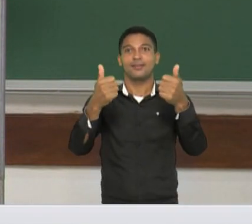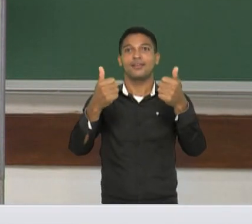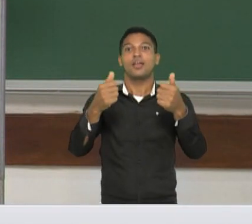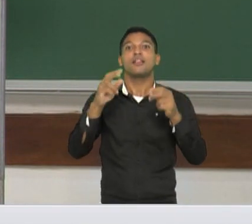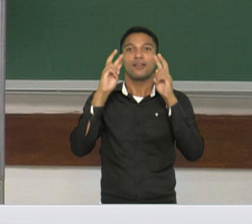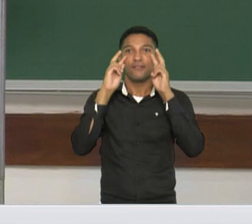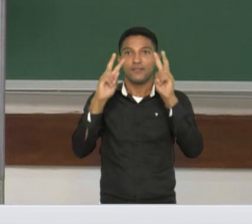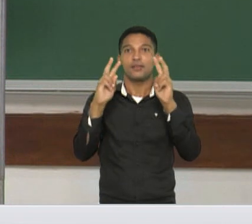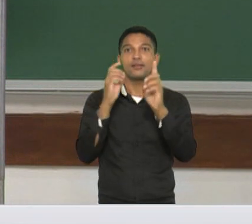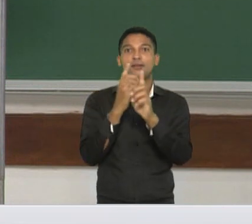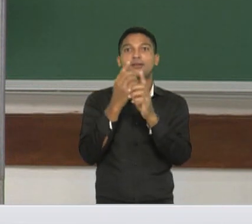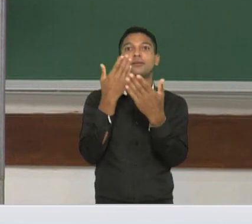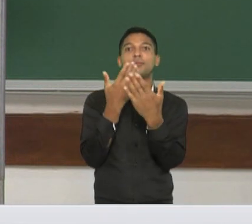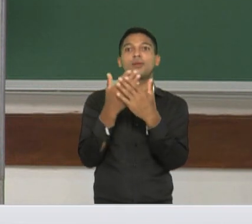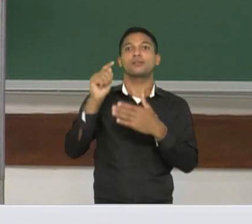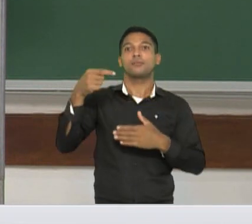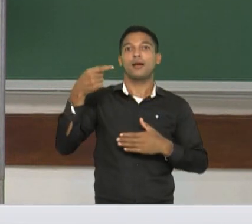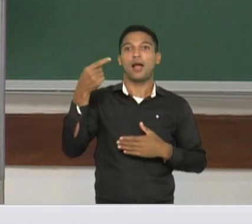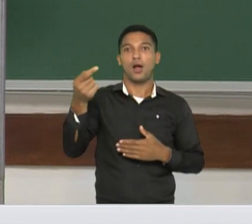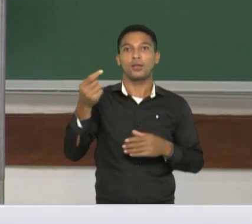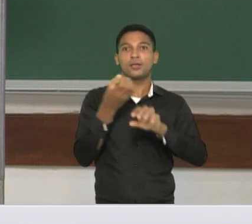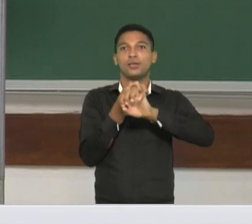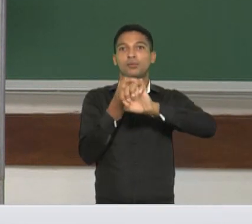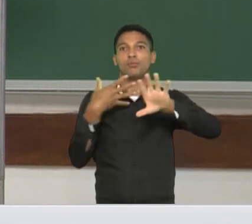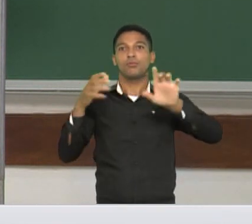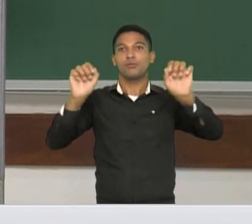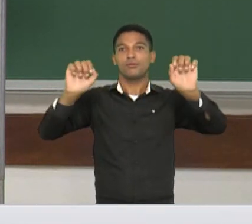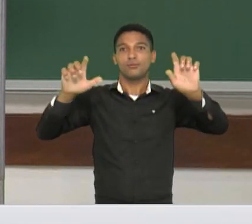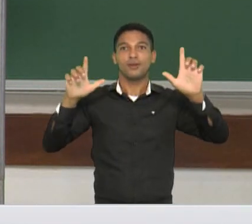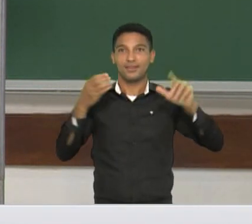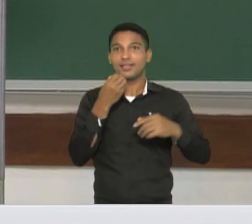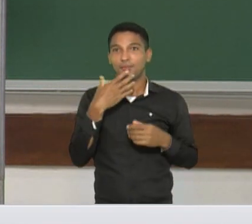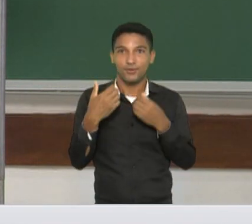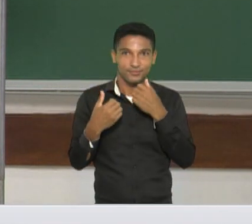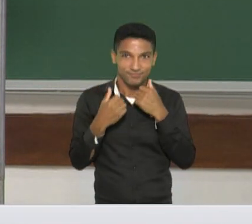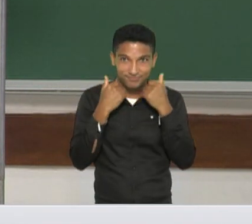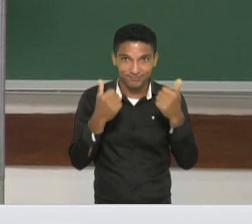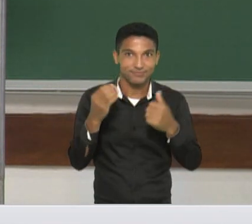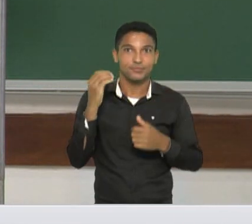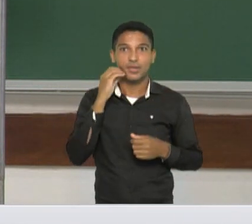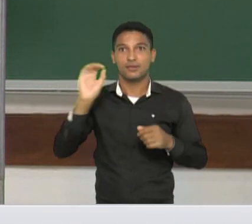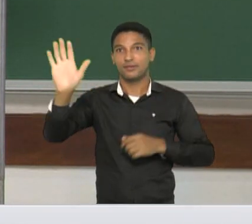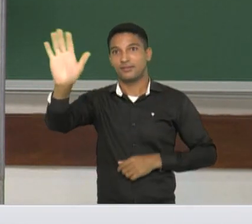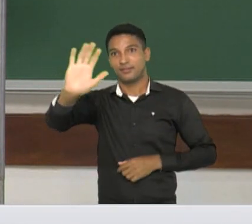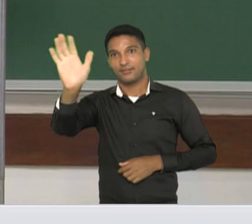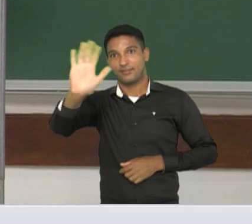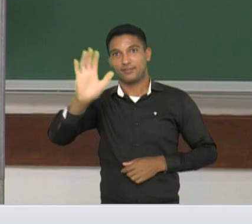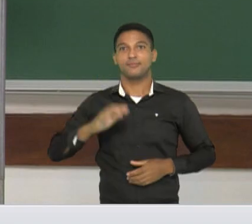próxima aula? Encontro marcado? Então tá bom, espero por vocês. Um grande beijo e até lá!